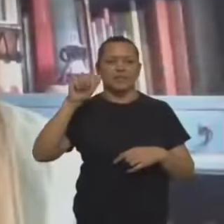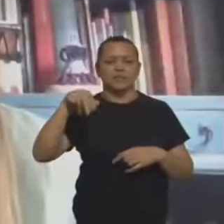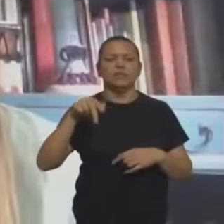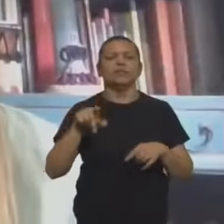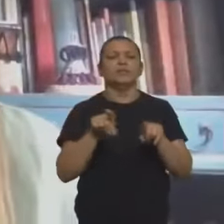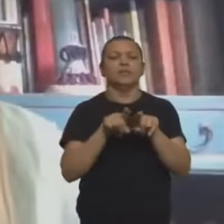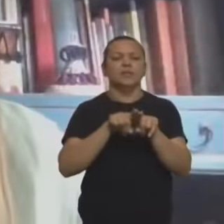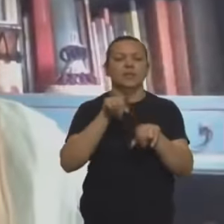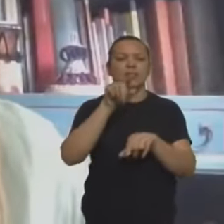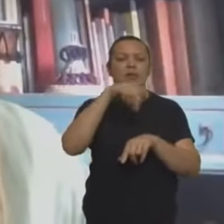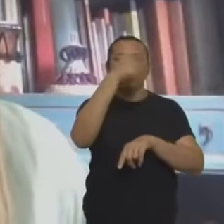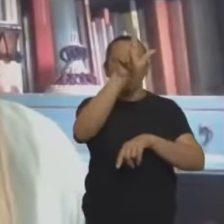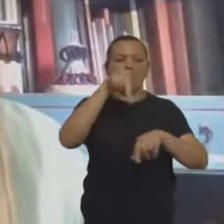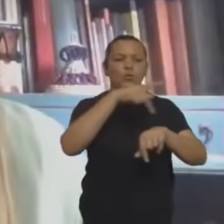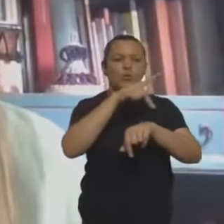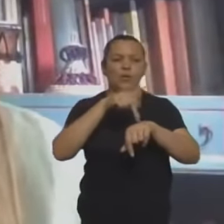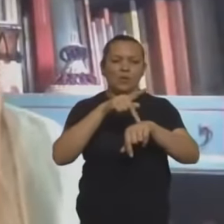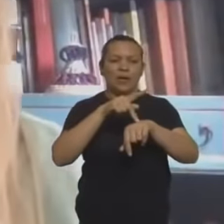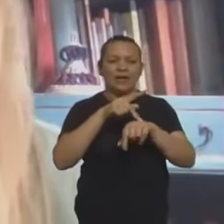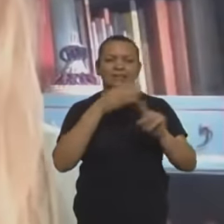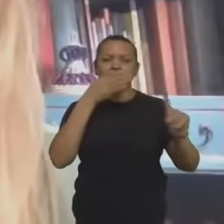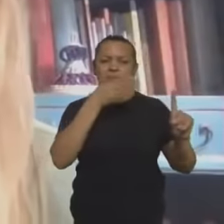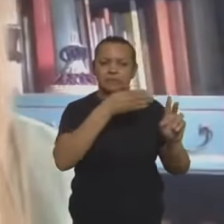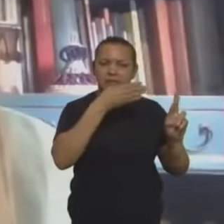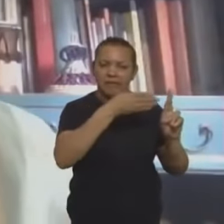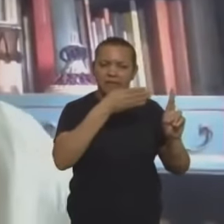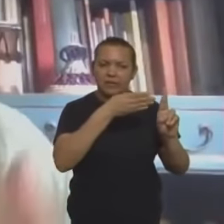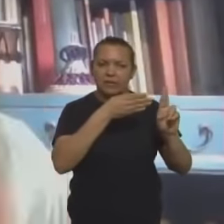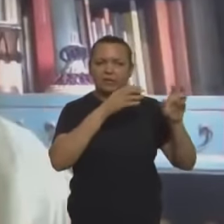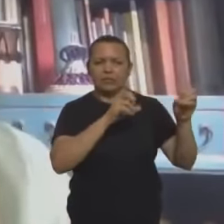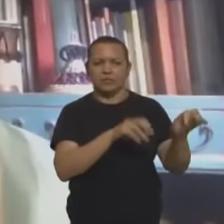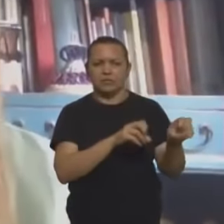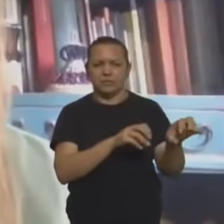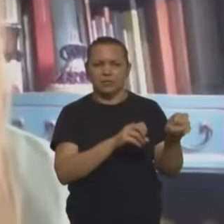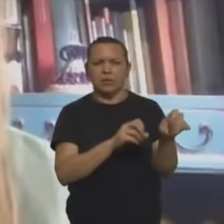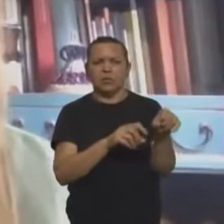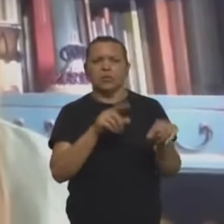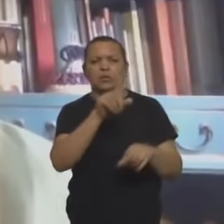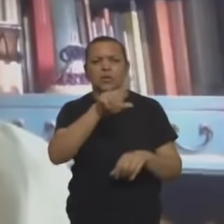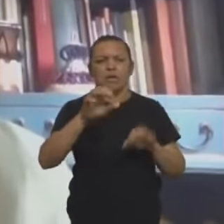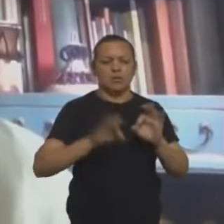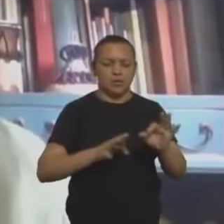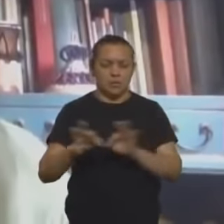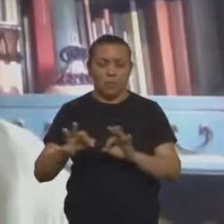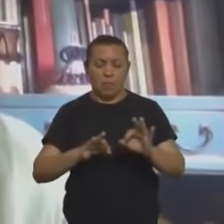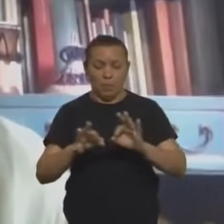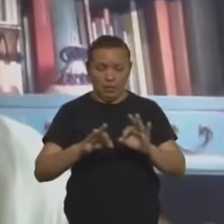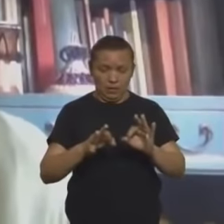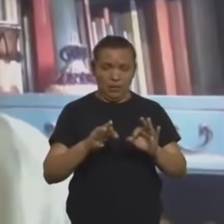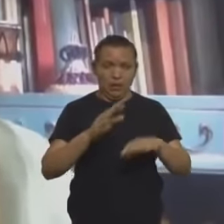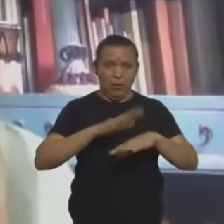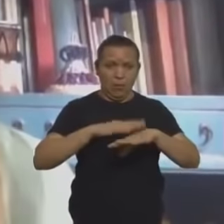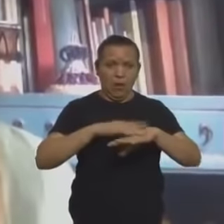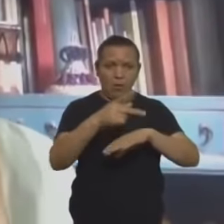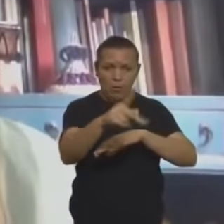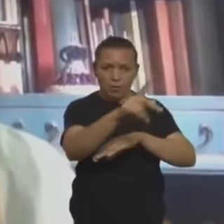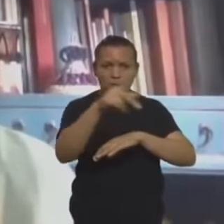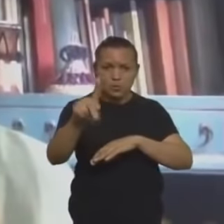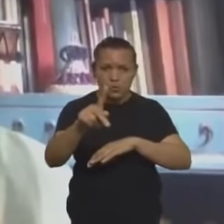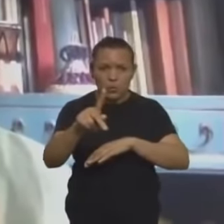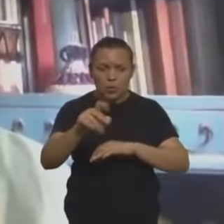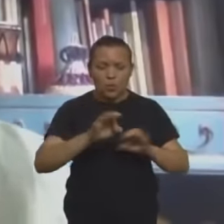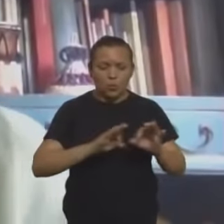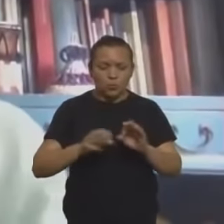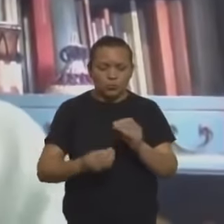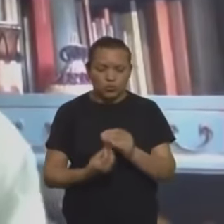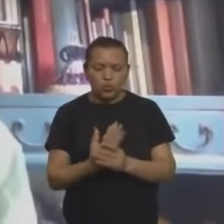um dos países muito referências na educação. Esse programa que vocês vão ter em mão foi criado com